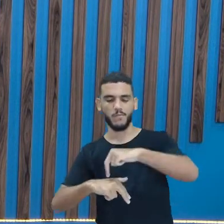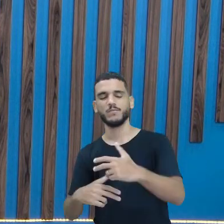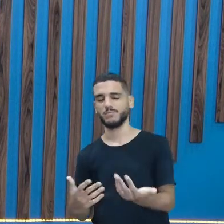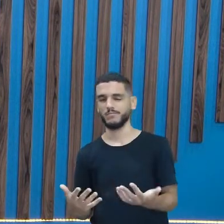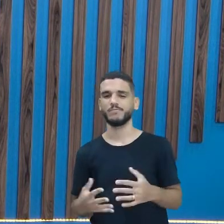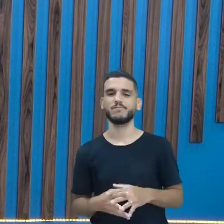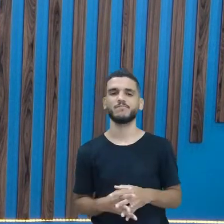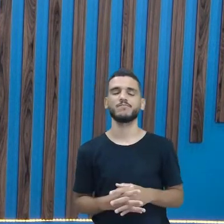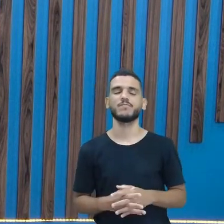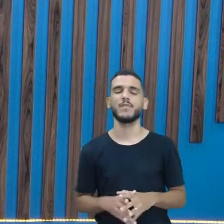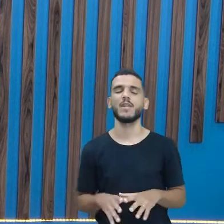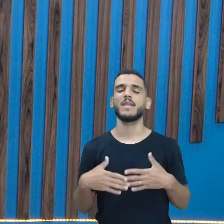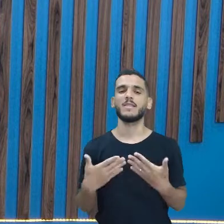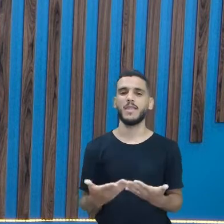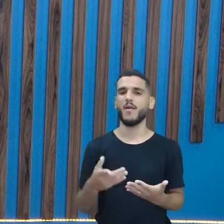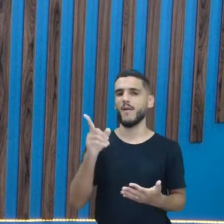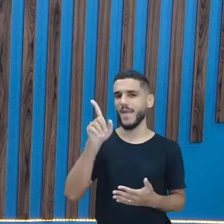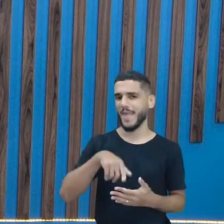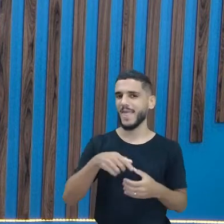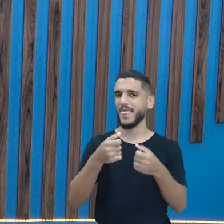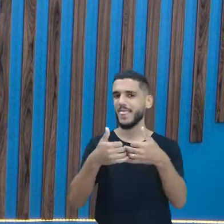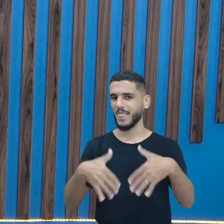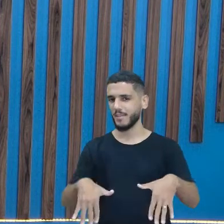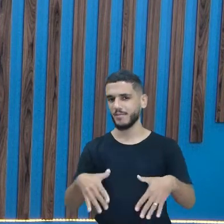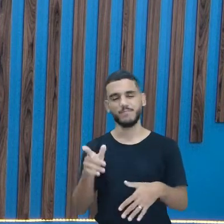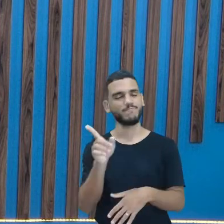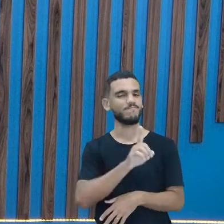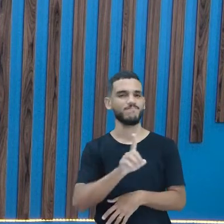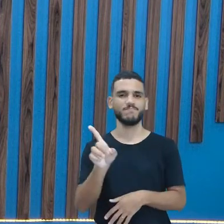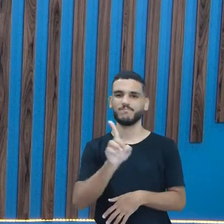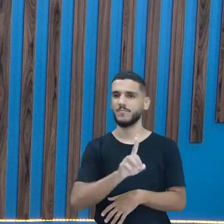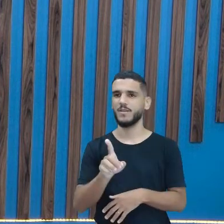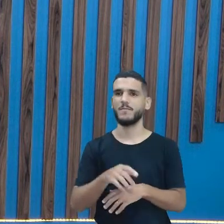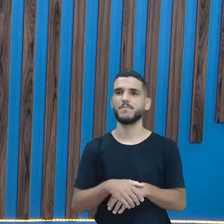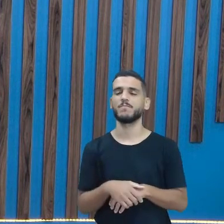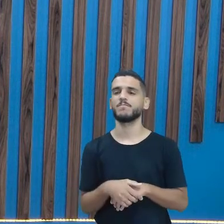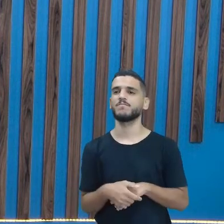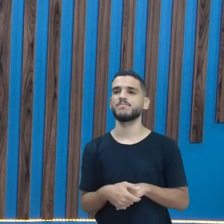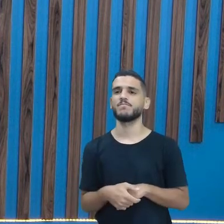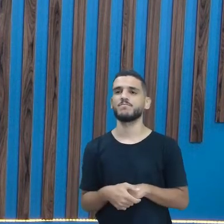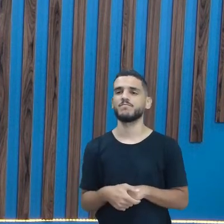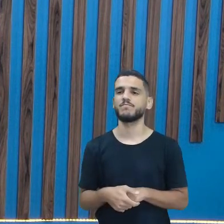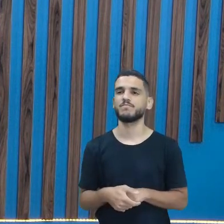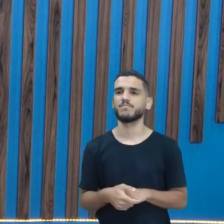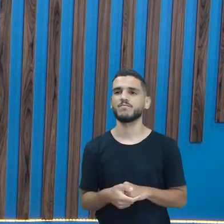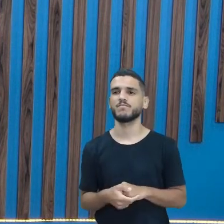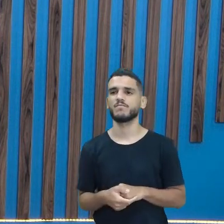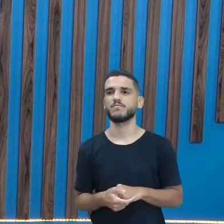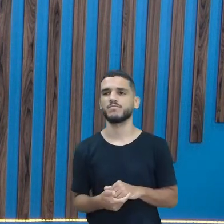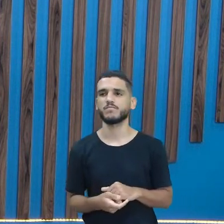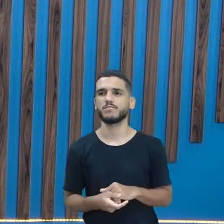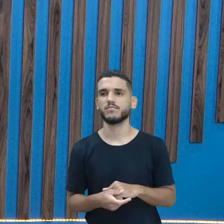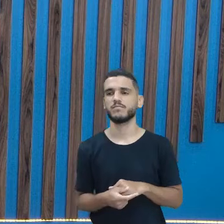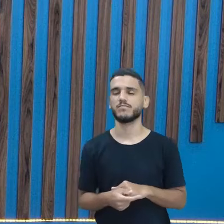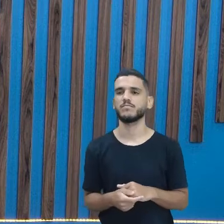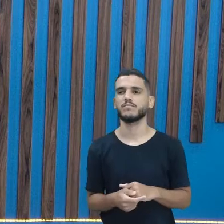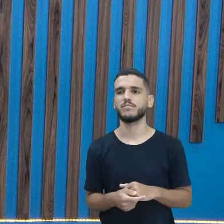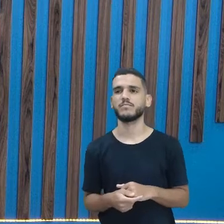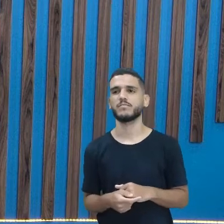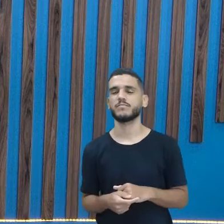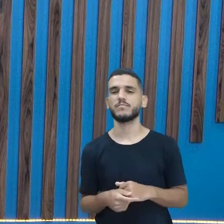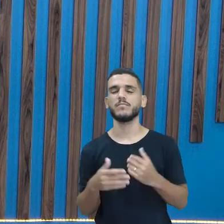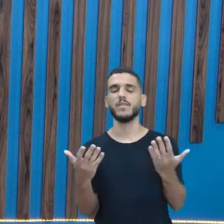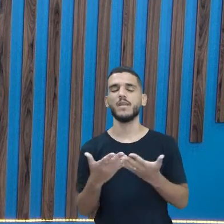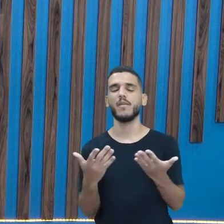natural, ela foi modificada pela ação humana. Olha a outra agora, essa próxima imagem, olha o